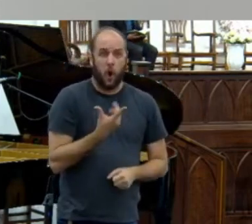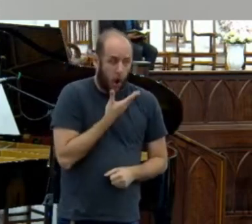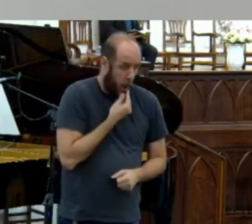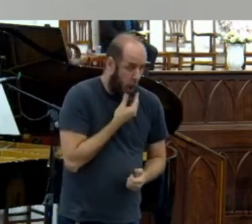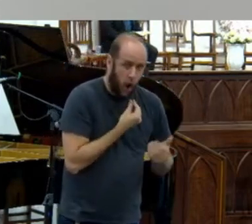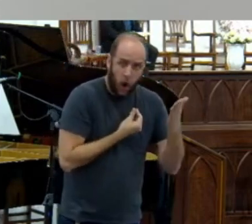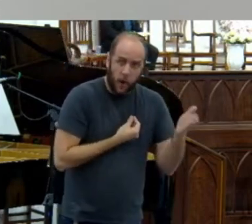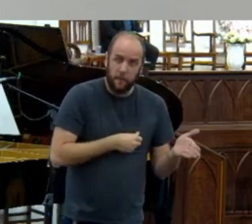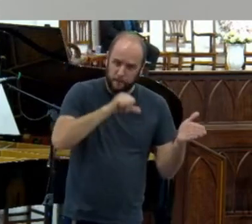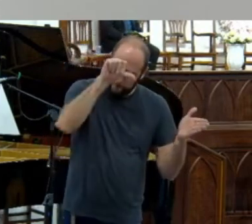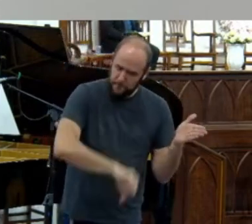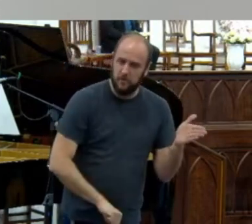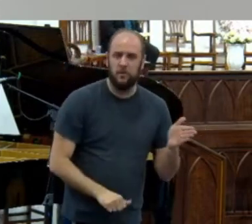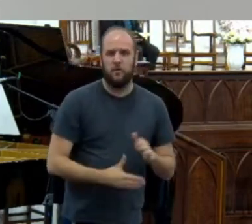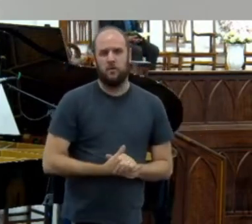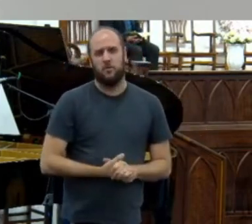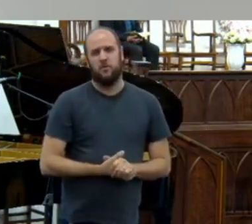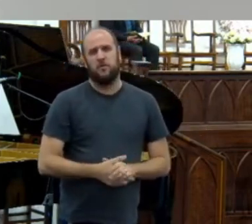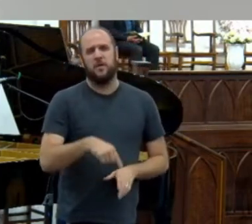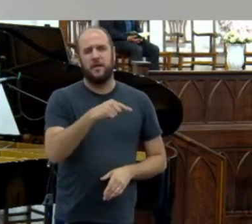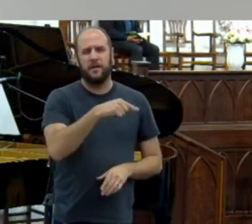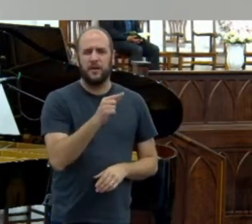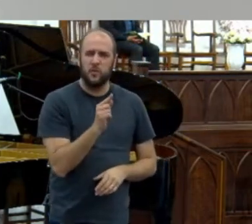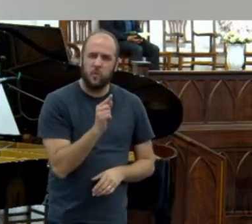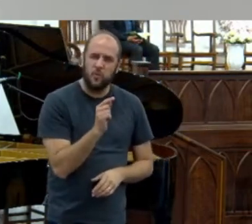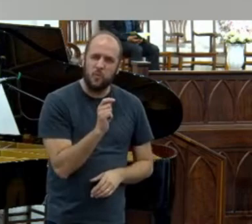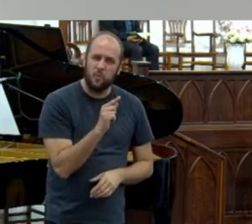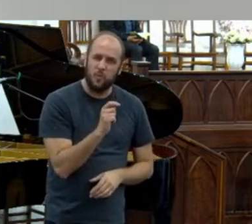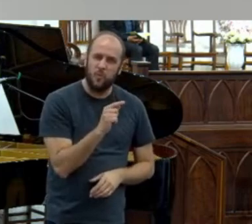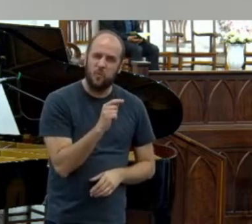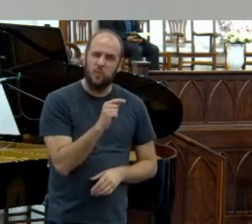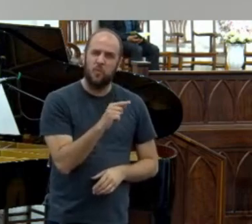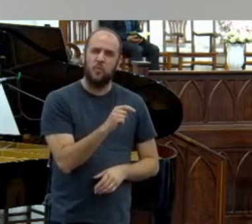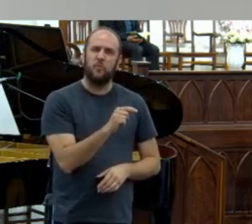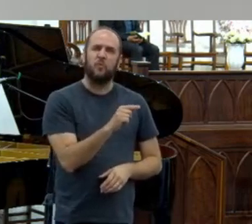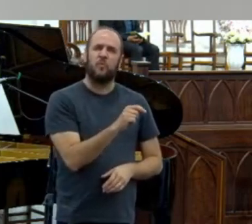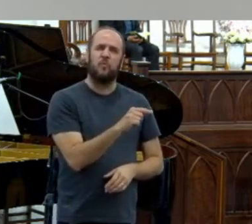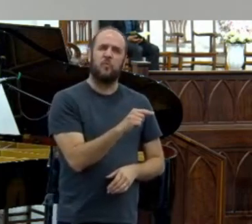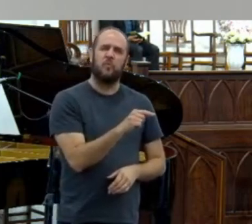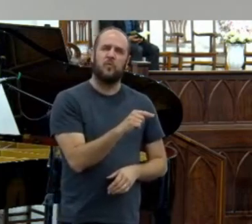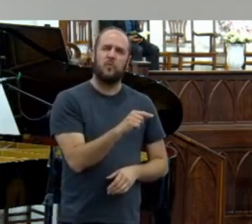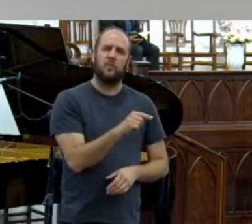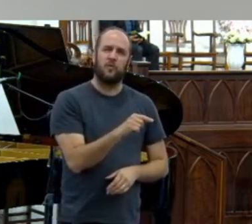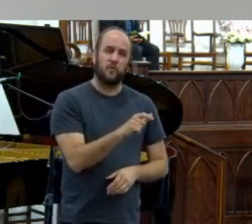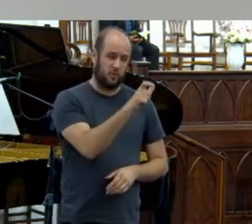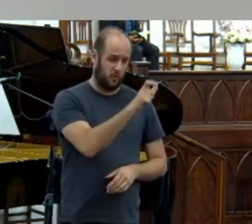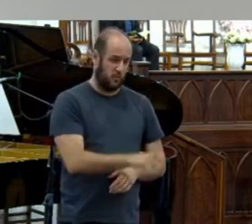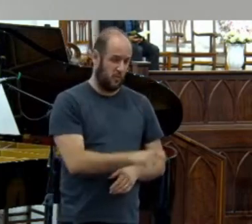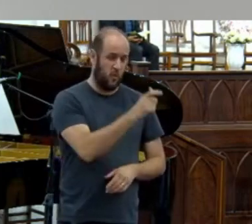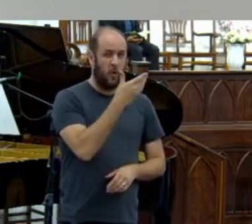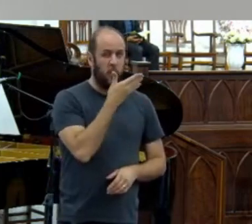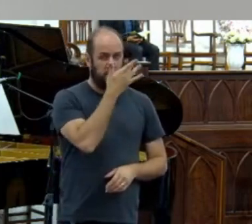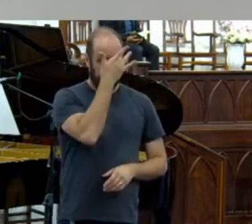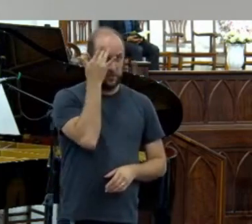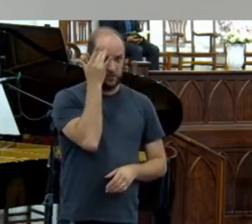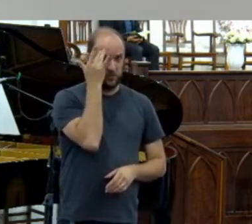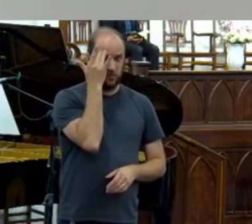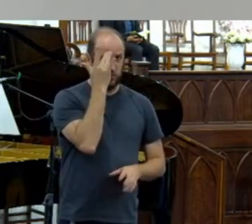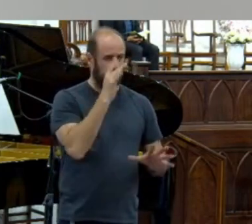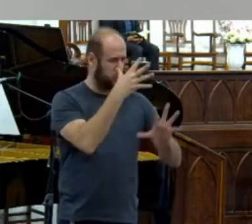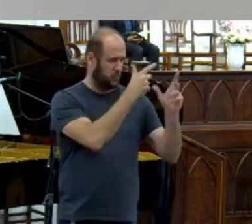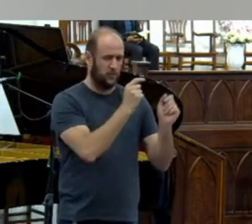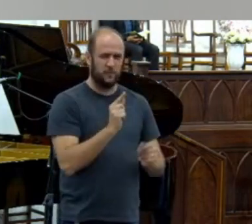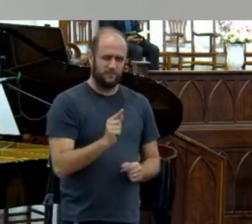homem, que é gusano, ou seja, é o filho do homem que é verme.